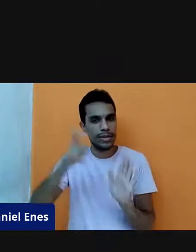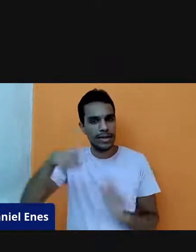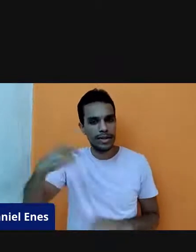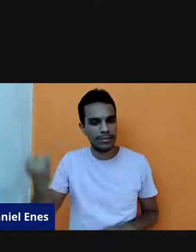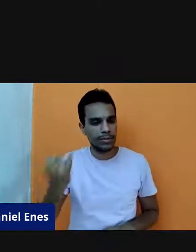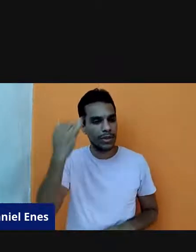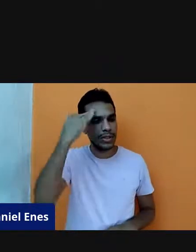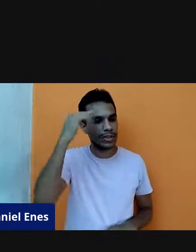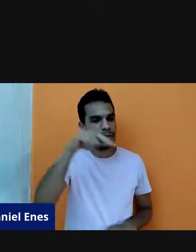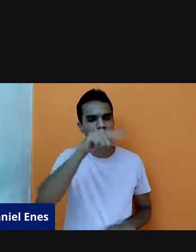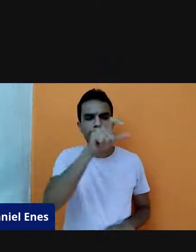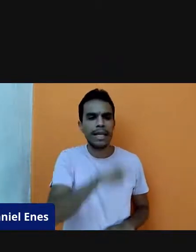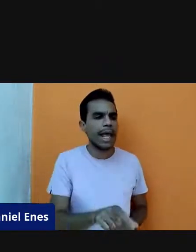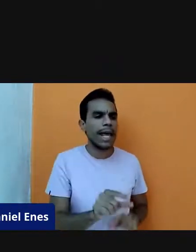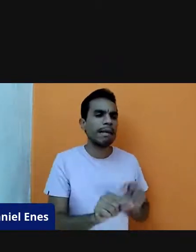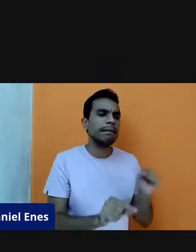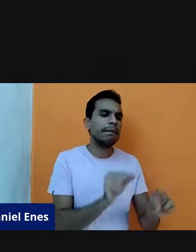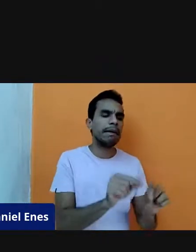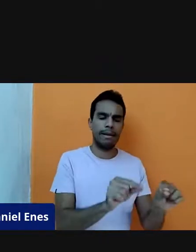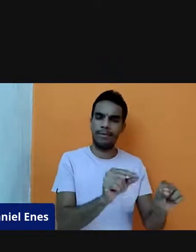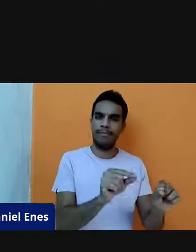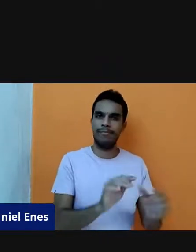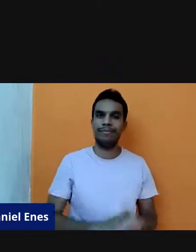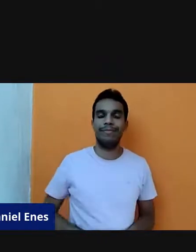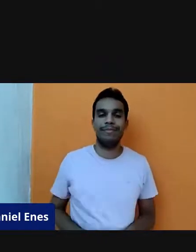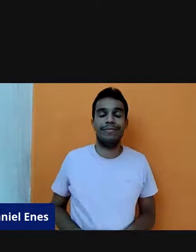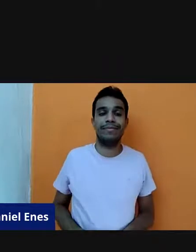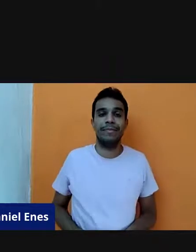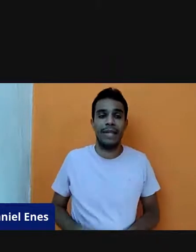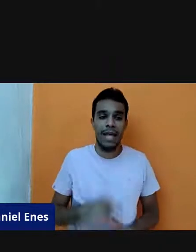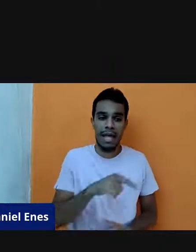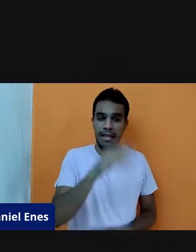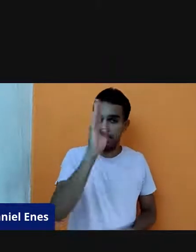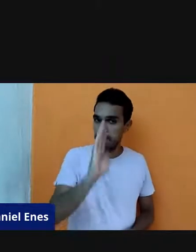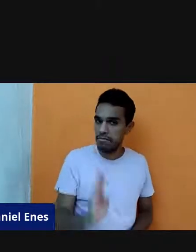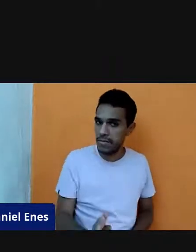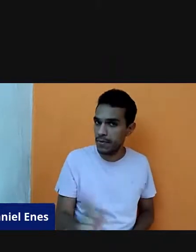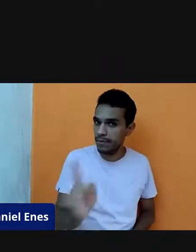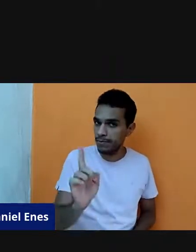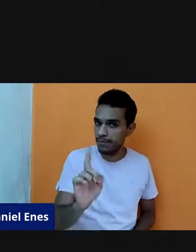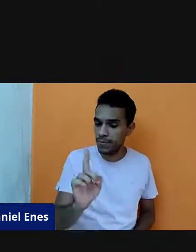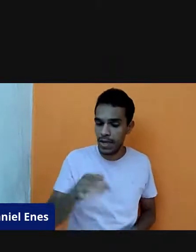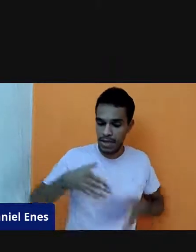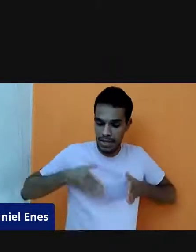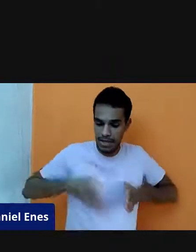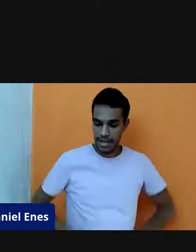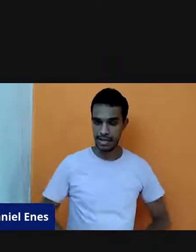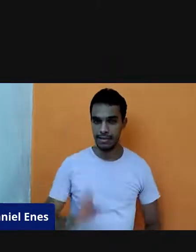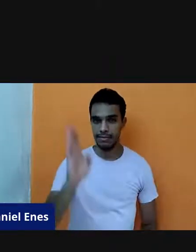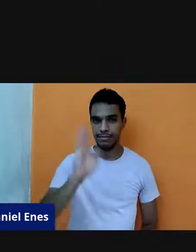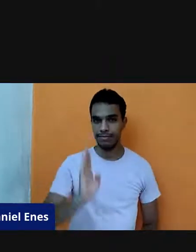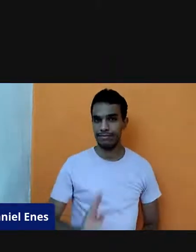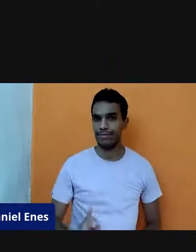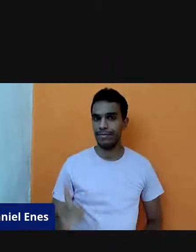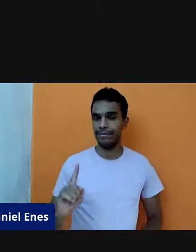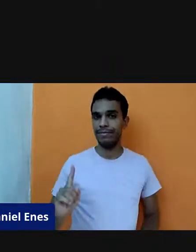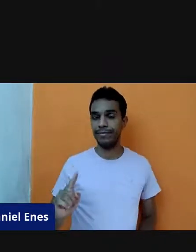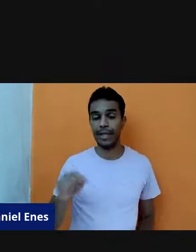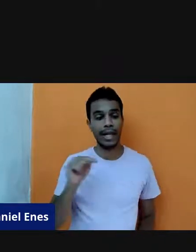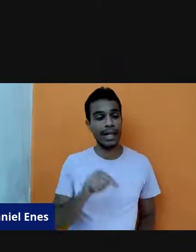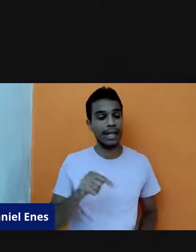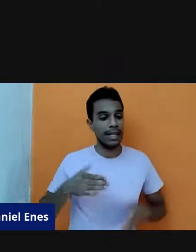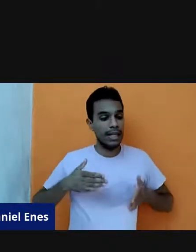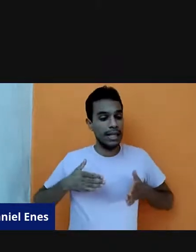Clarice Lispector. Ela não é brasileira, né? Não nasceu brasileira, na verdade. Ela nasceu